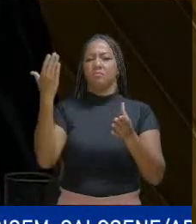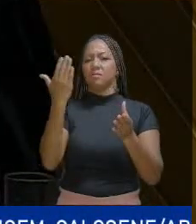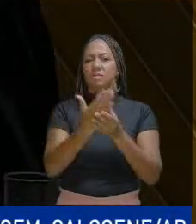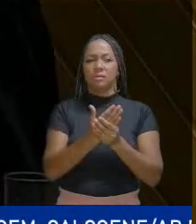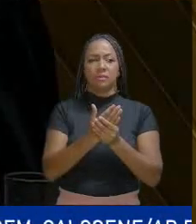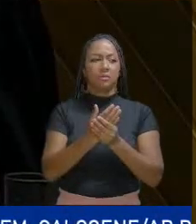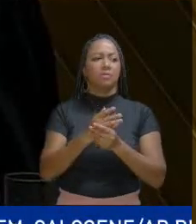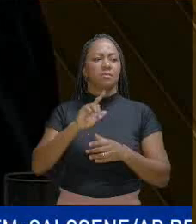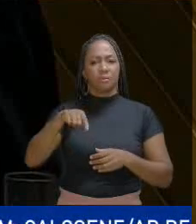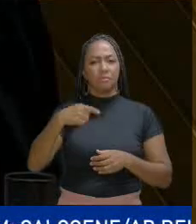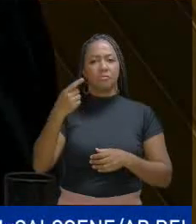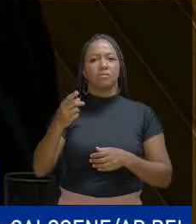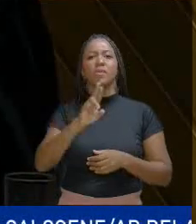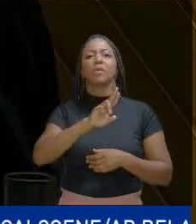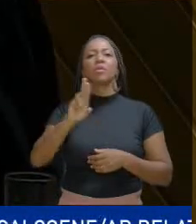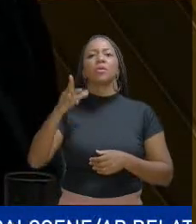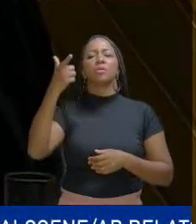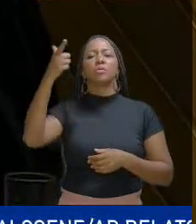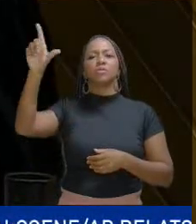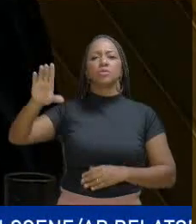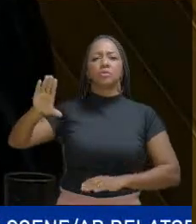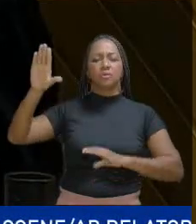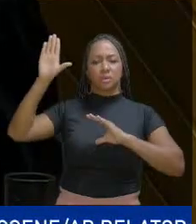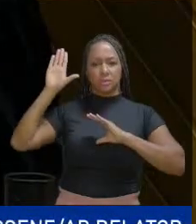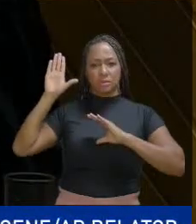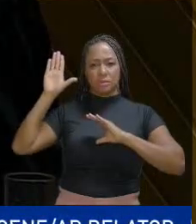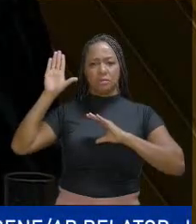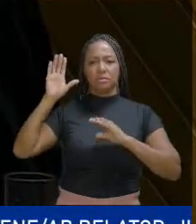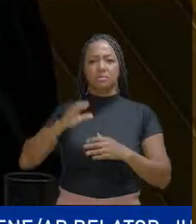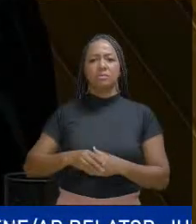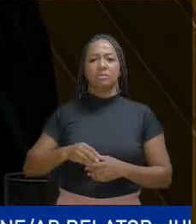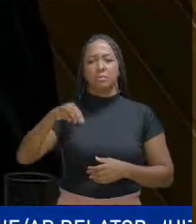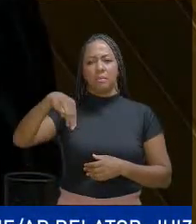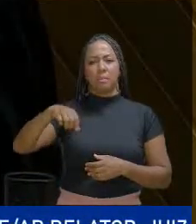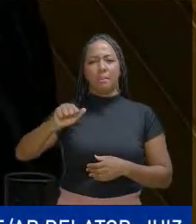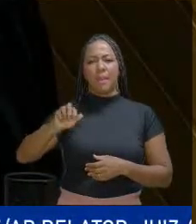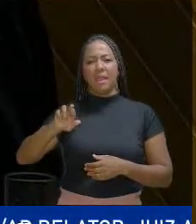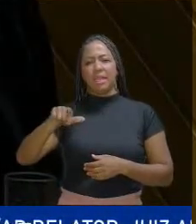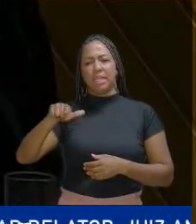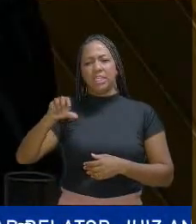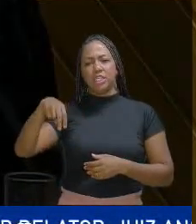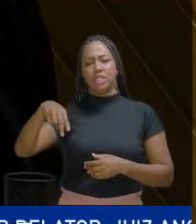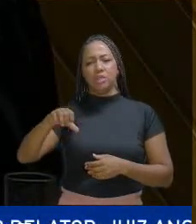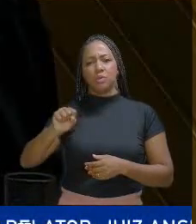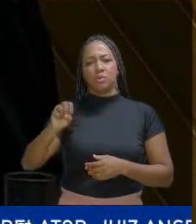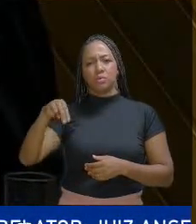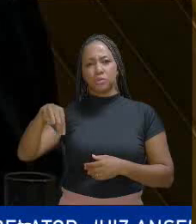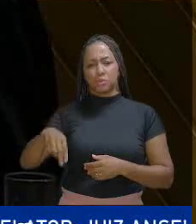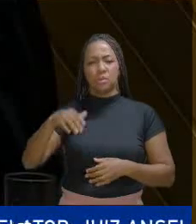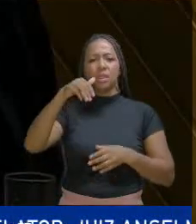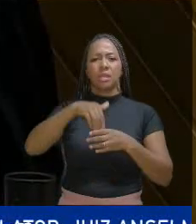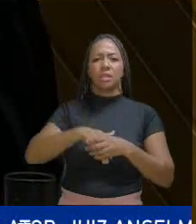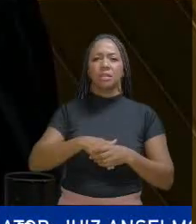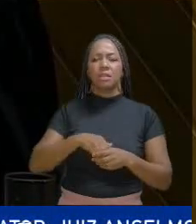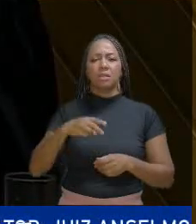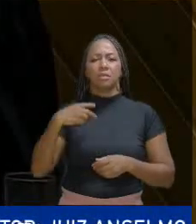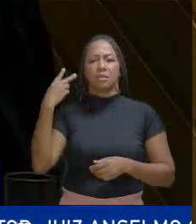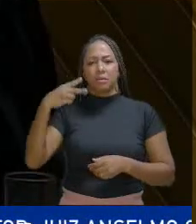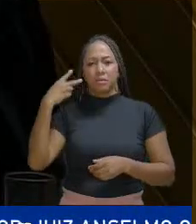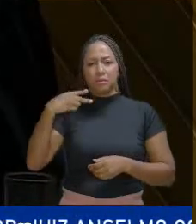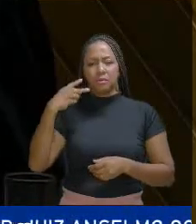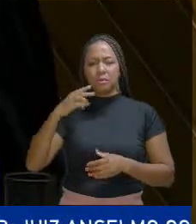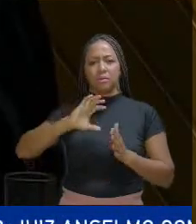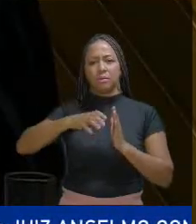autos, foi emitida em nome de outro candidato, Marilson Lobato de Souza, eleito vereador em Macapás